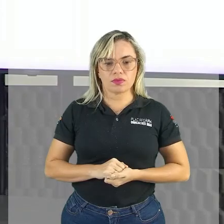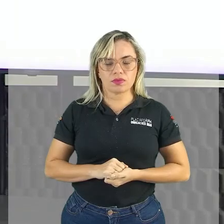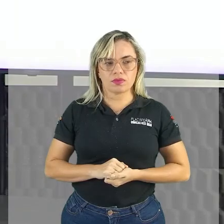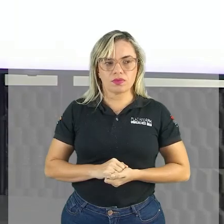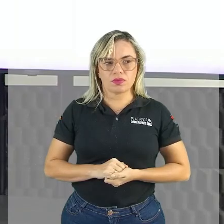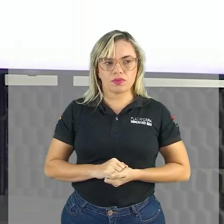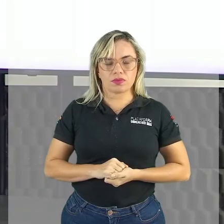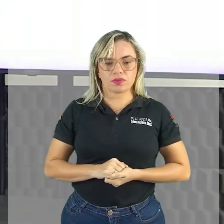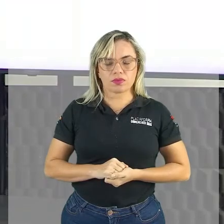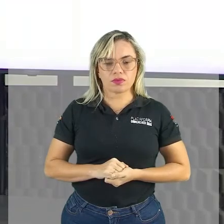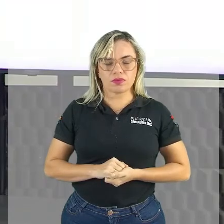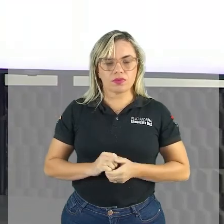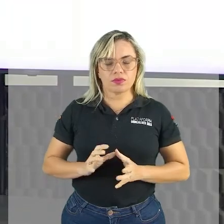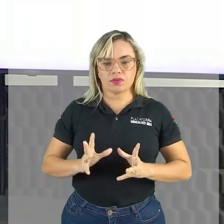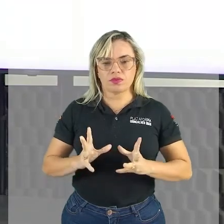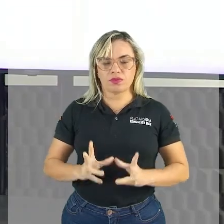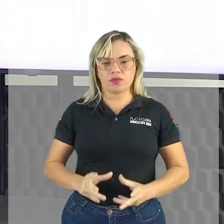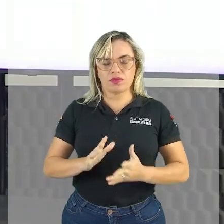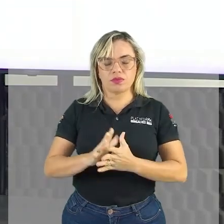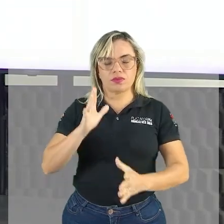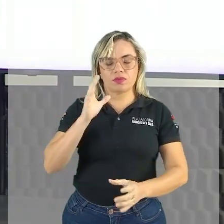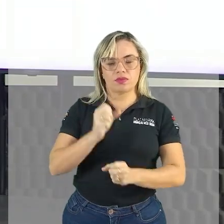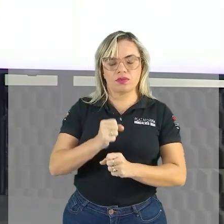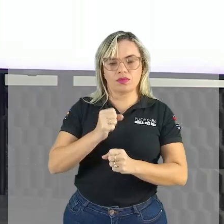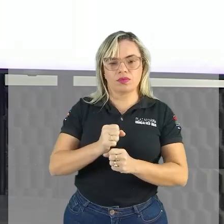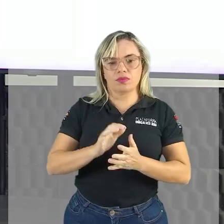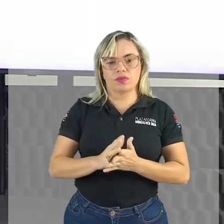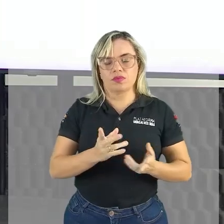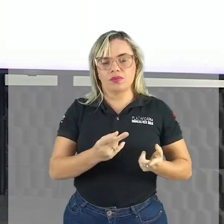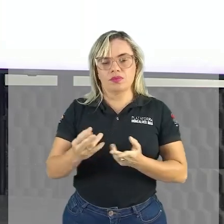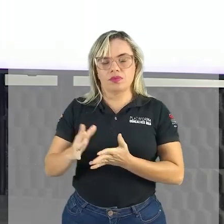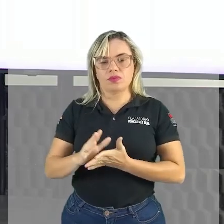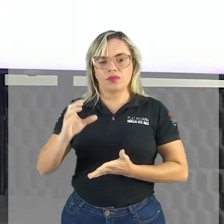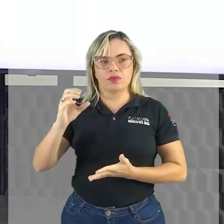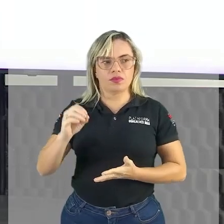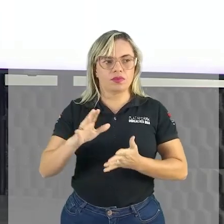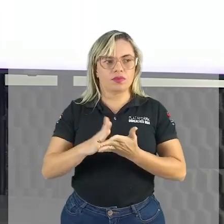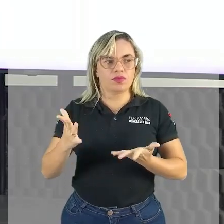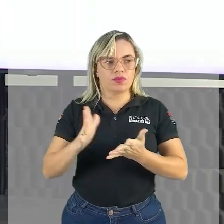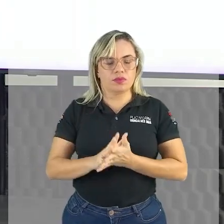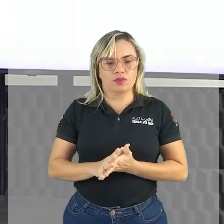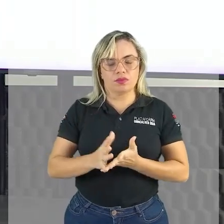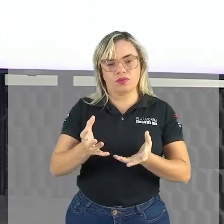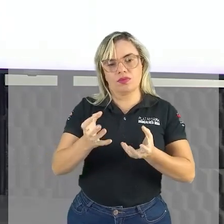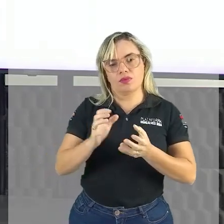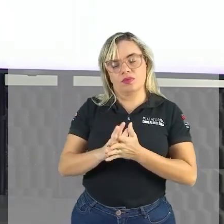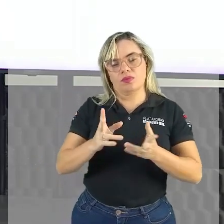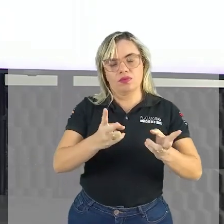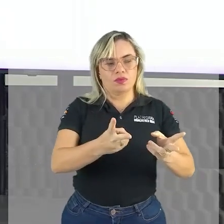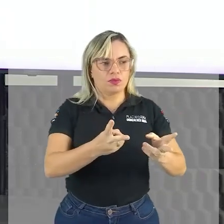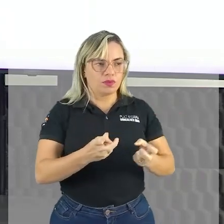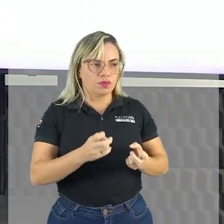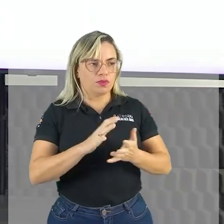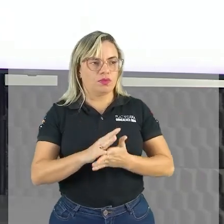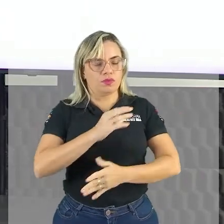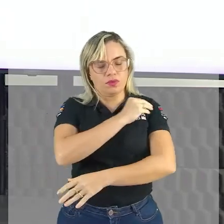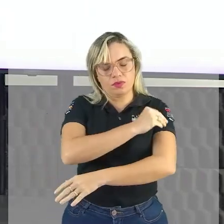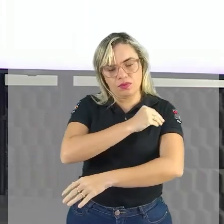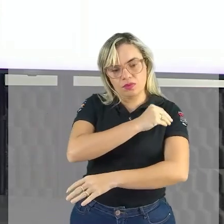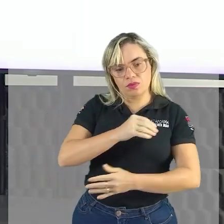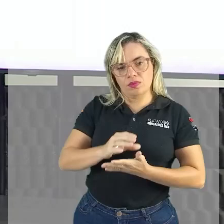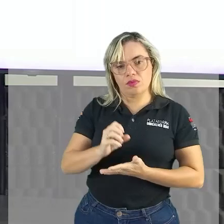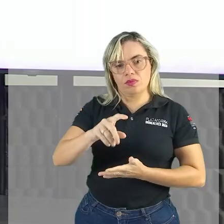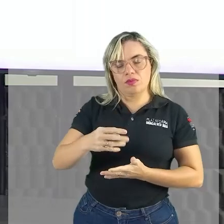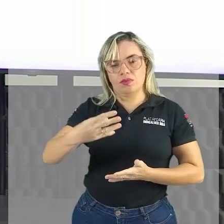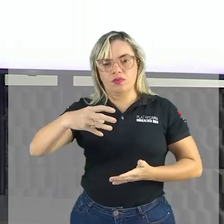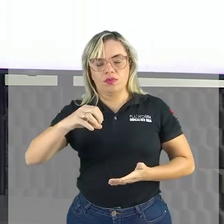Aqui é 0. O somatório dos NOx tem que dar 0. E eu quero que você perceba que quando você fala que o álcool oxidou,